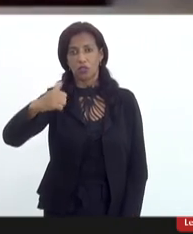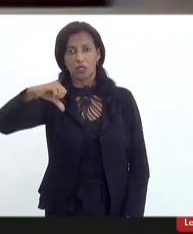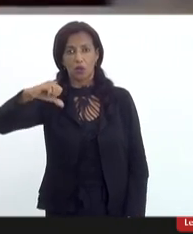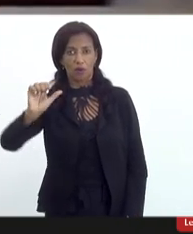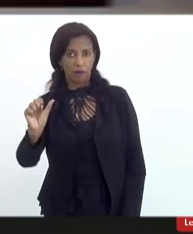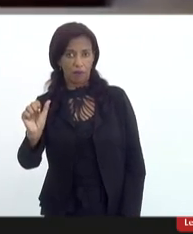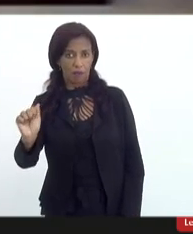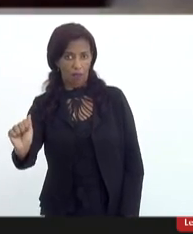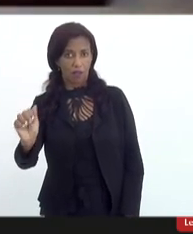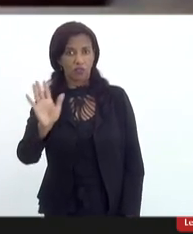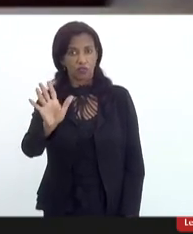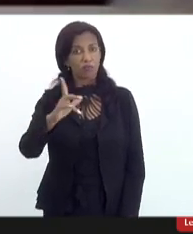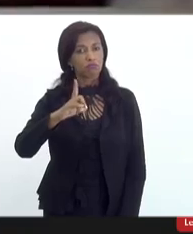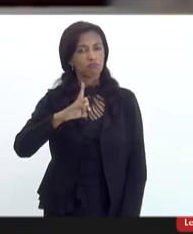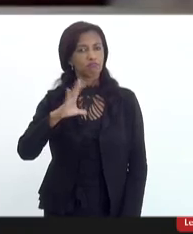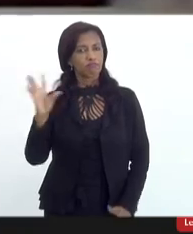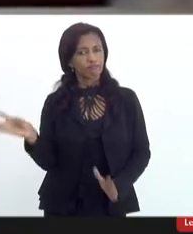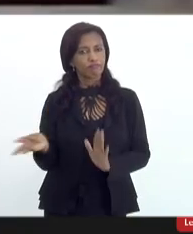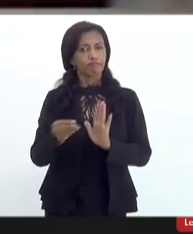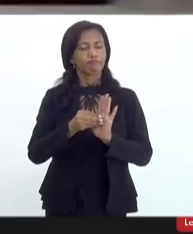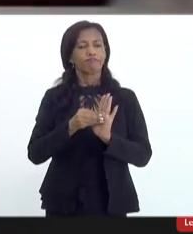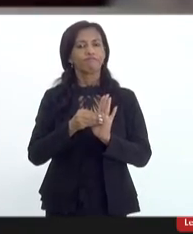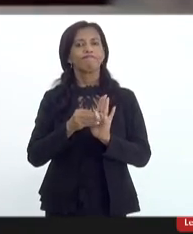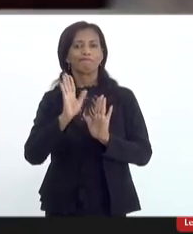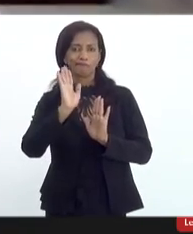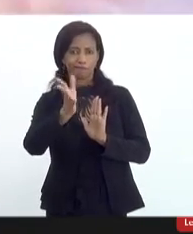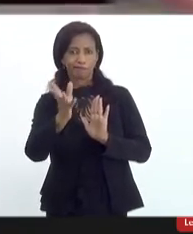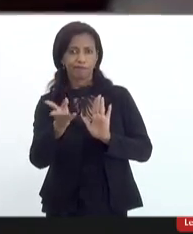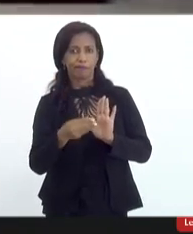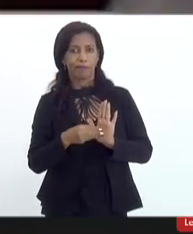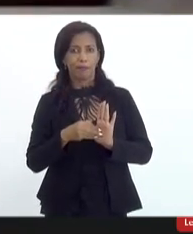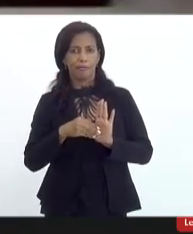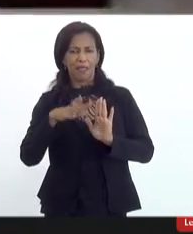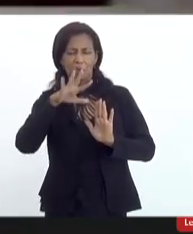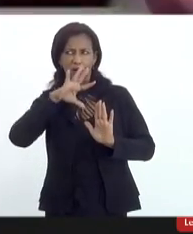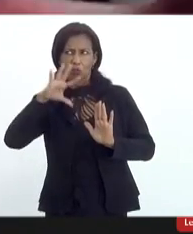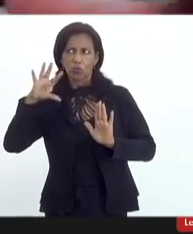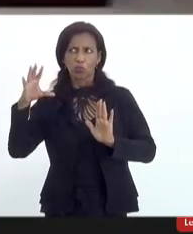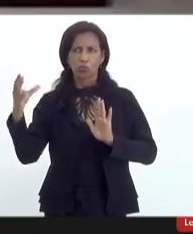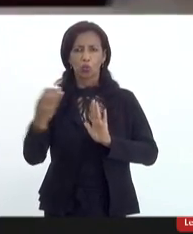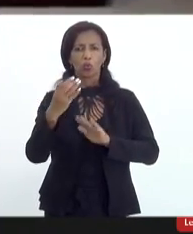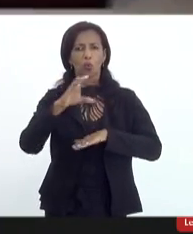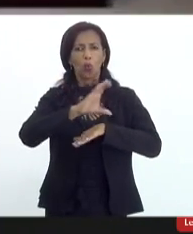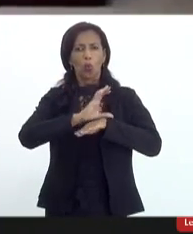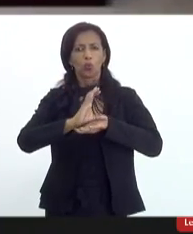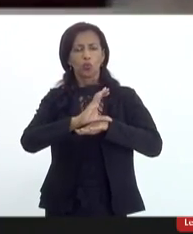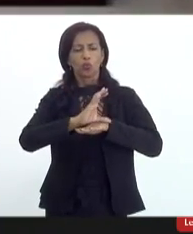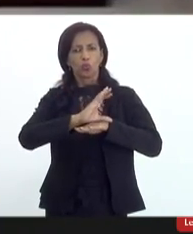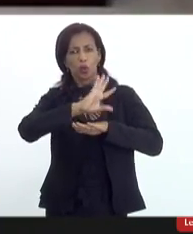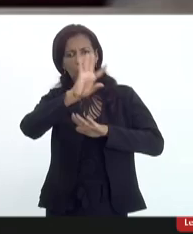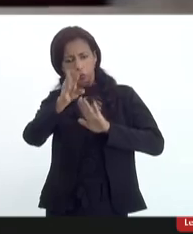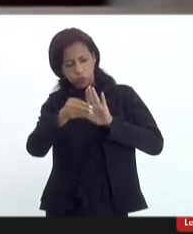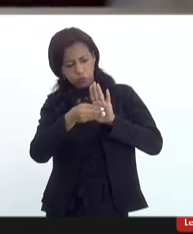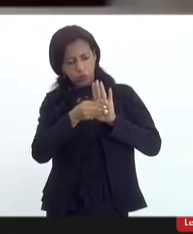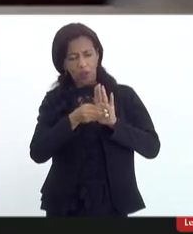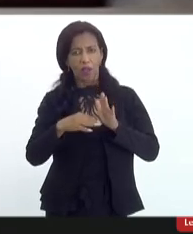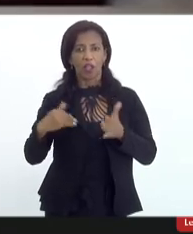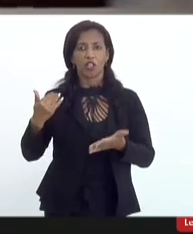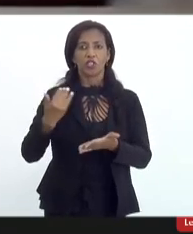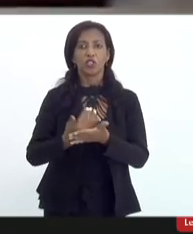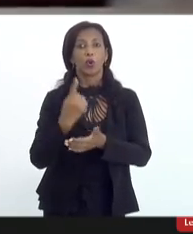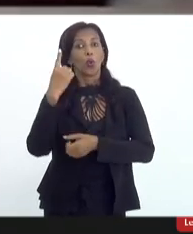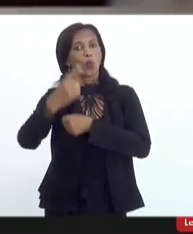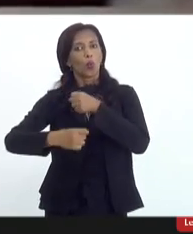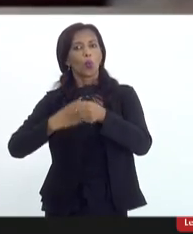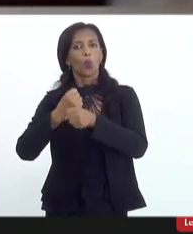tinha adotado a laicidade do Estado, mas o corolário constitucional chegou só em um ano